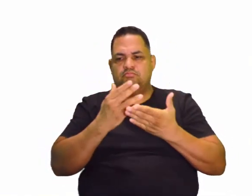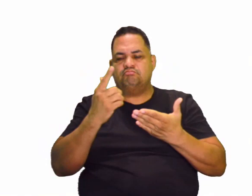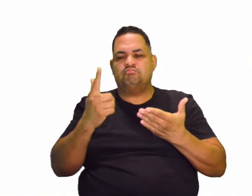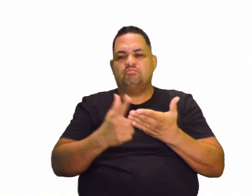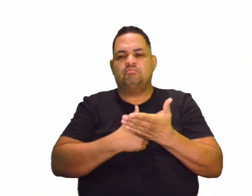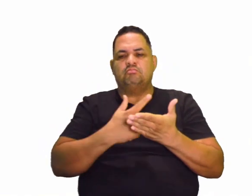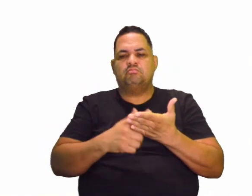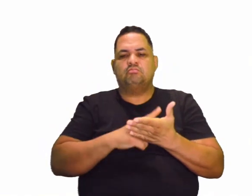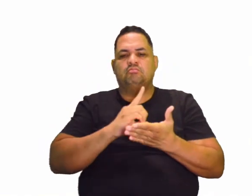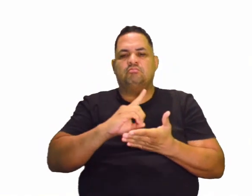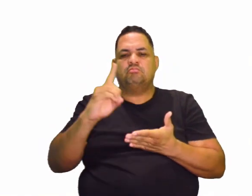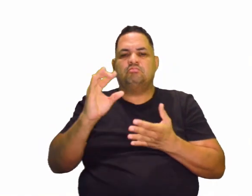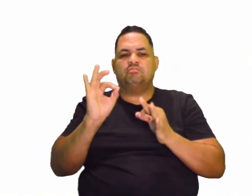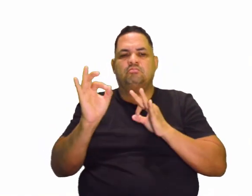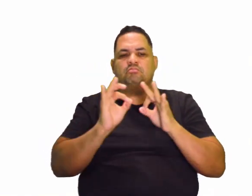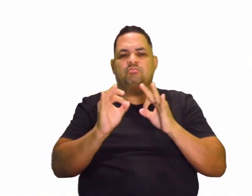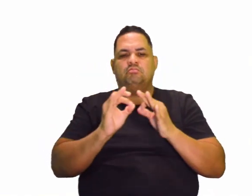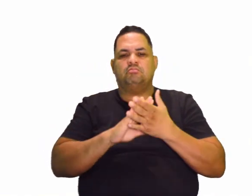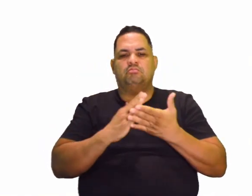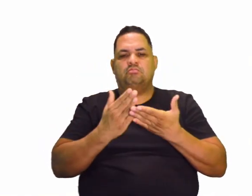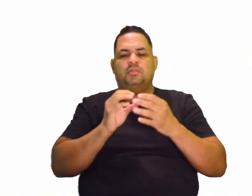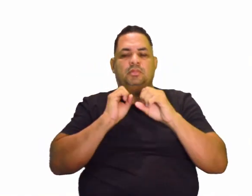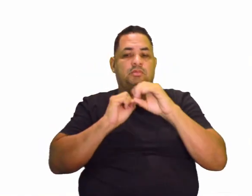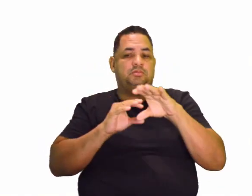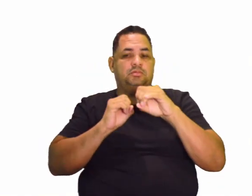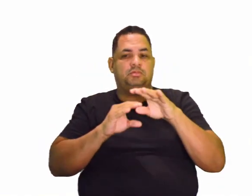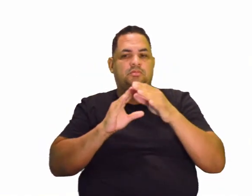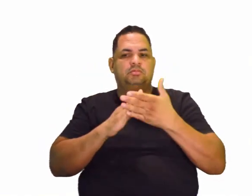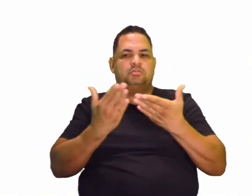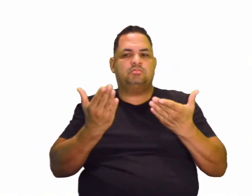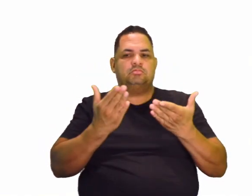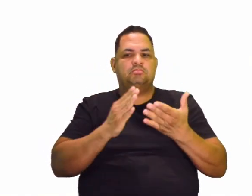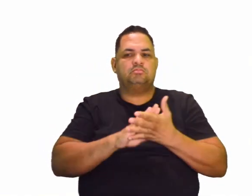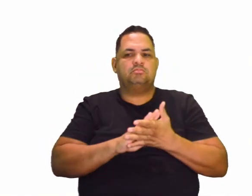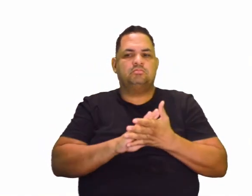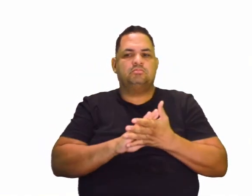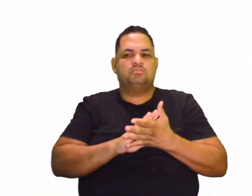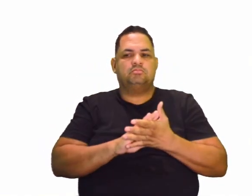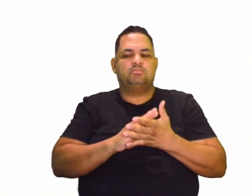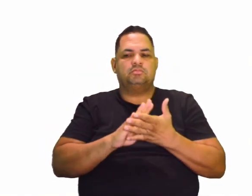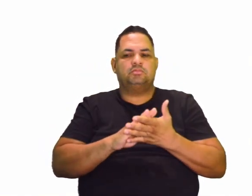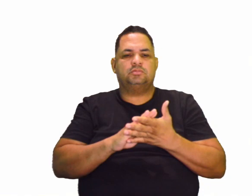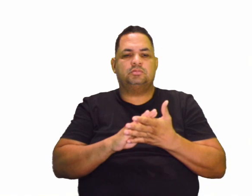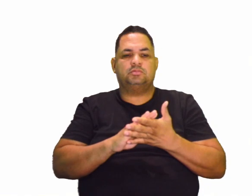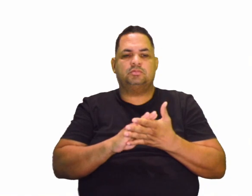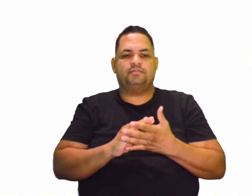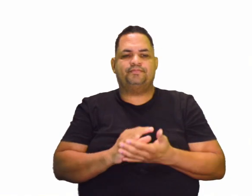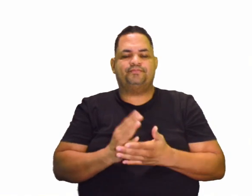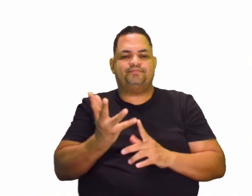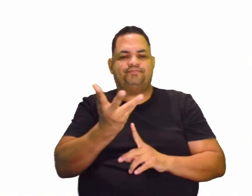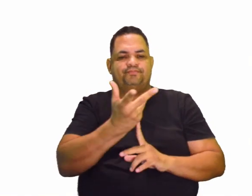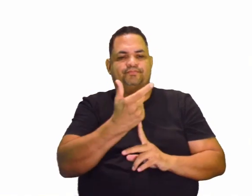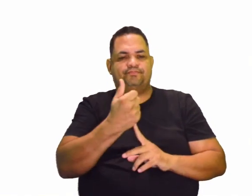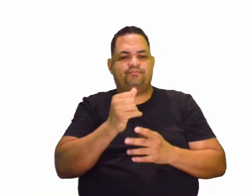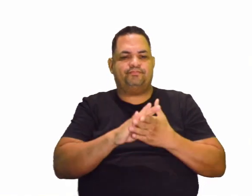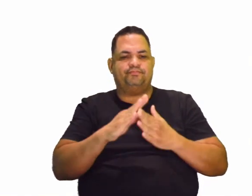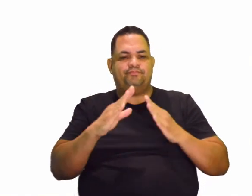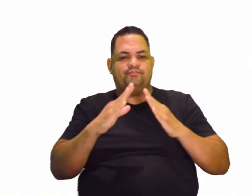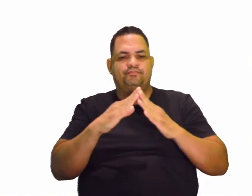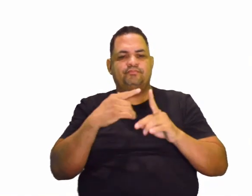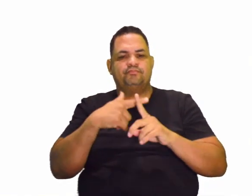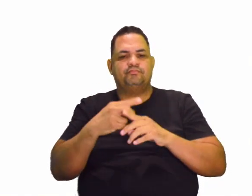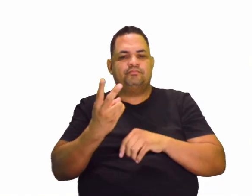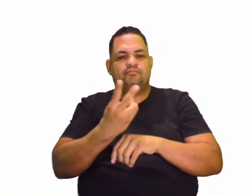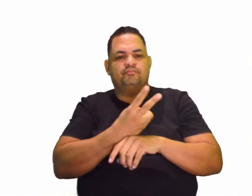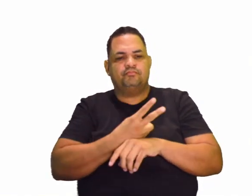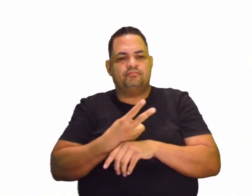porque é uma forma didática de evangelizar, né? Utilizada pela igreja desde o período medieval. A arte nas igrejas, então, buscava